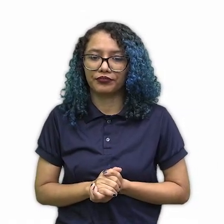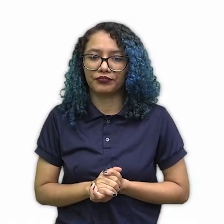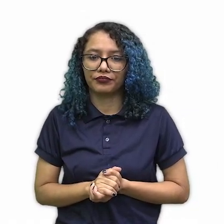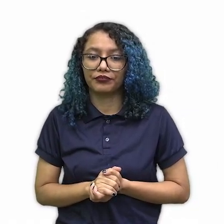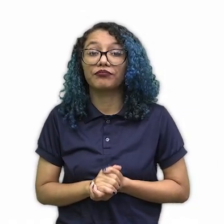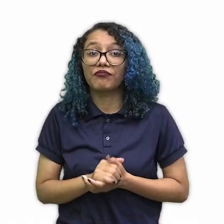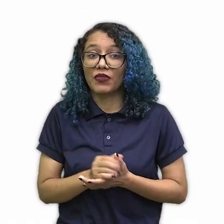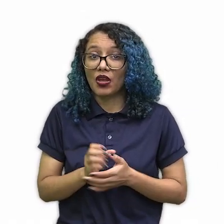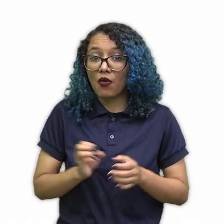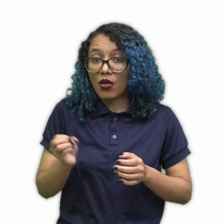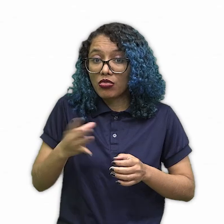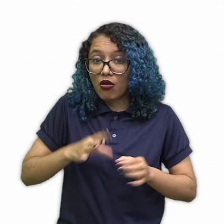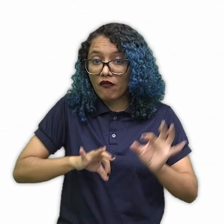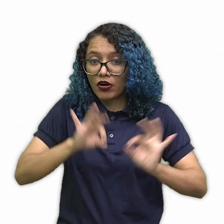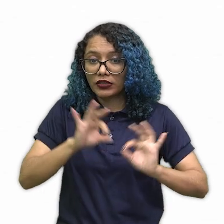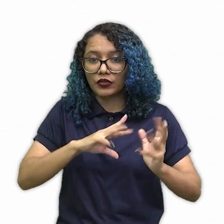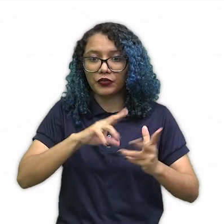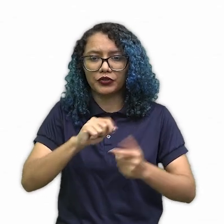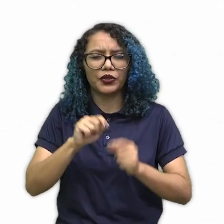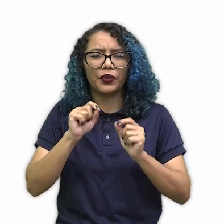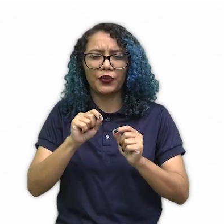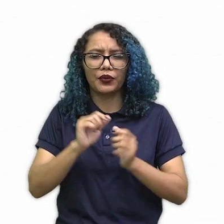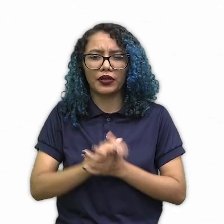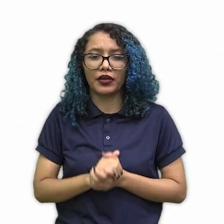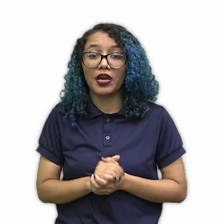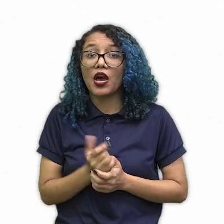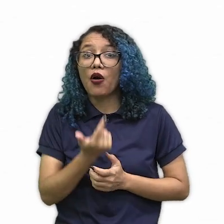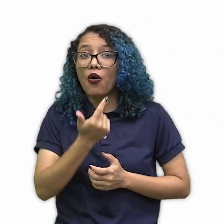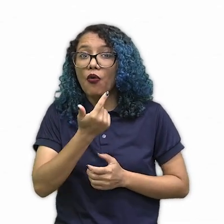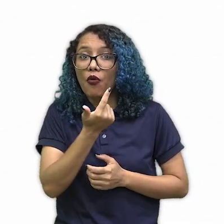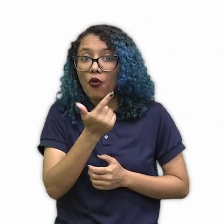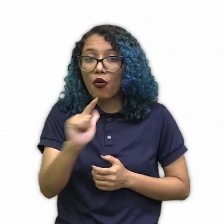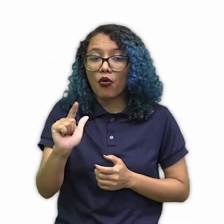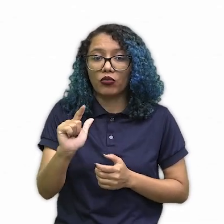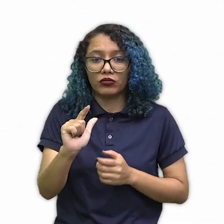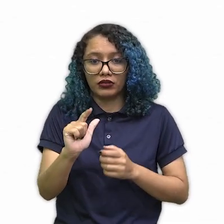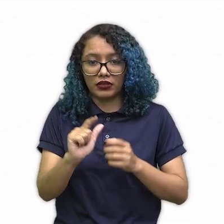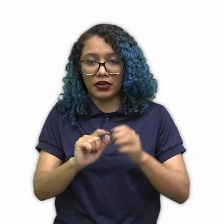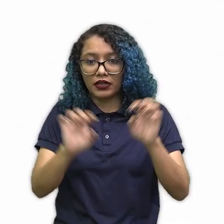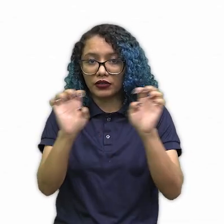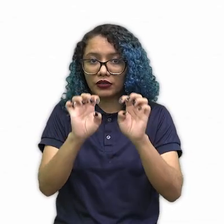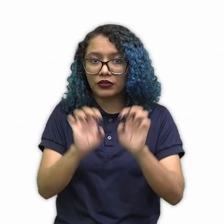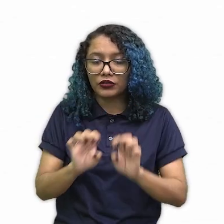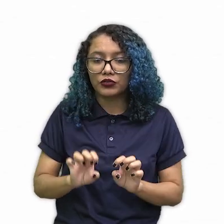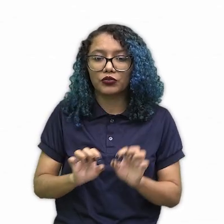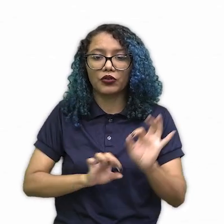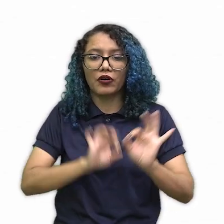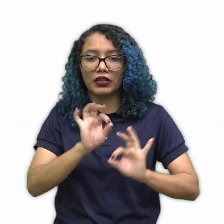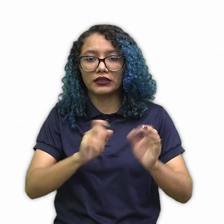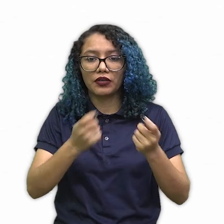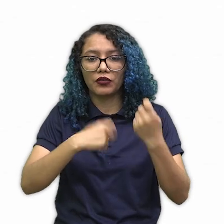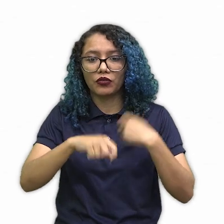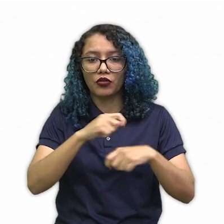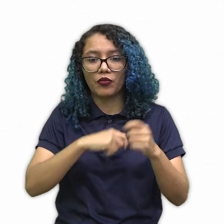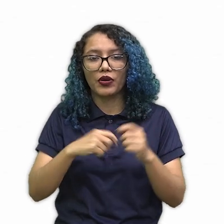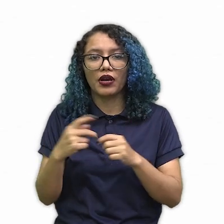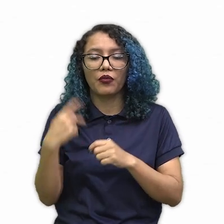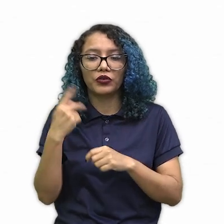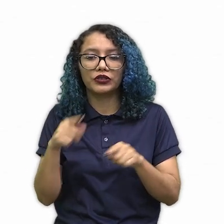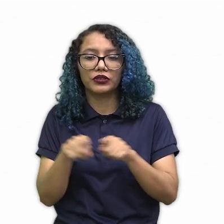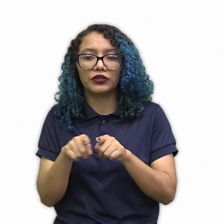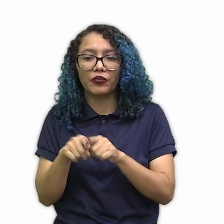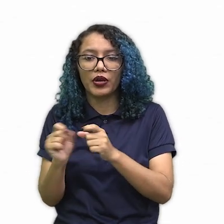A nova ordem mundial nada mais é do que uma nova estrutura ali econômica, política e de poder